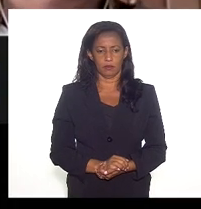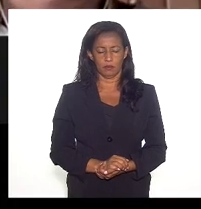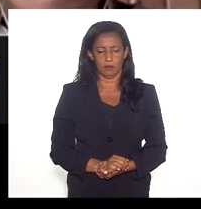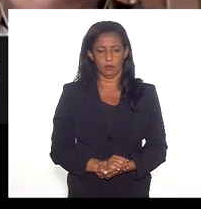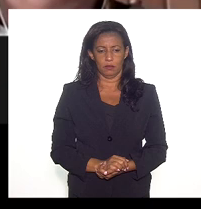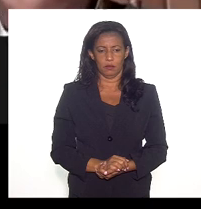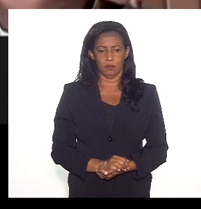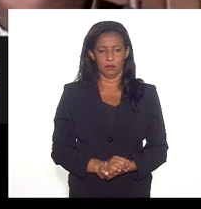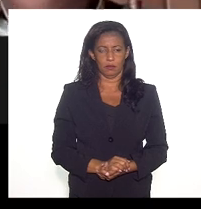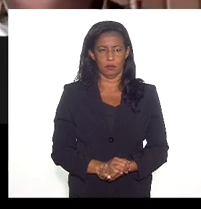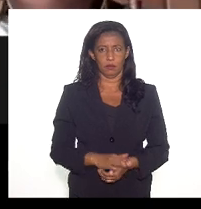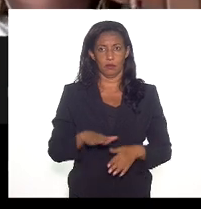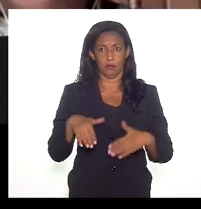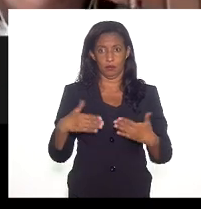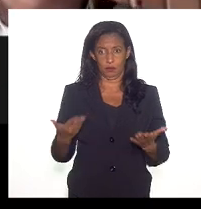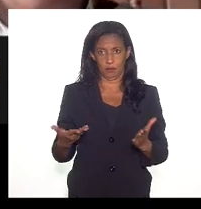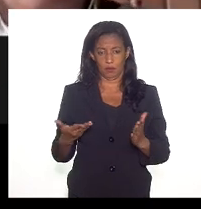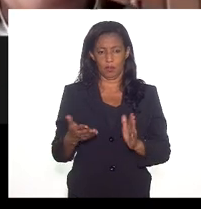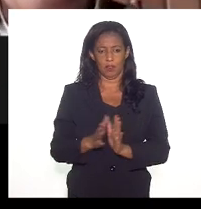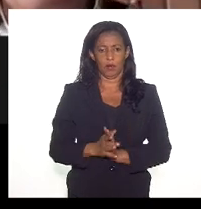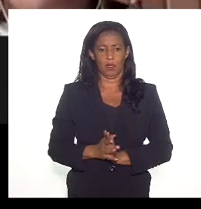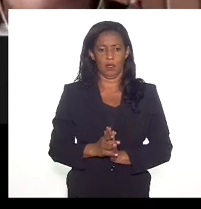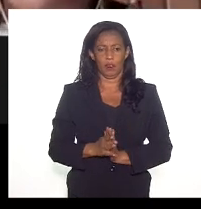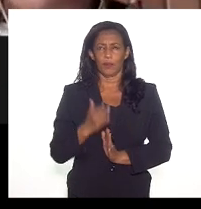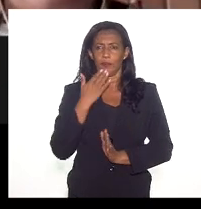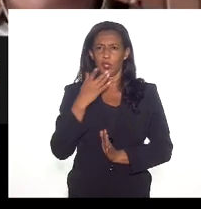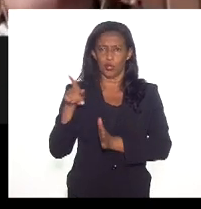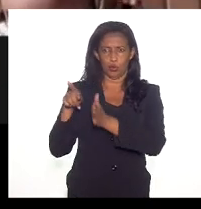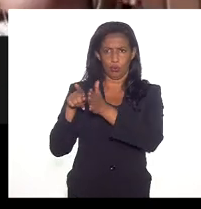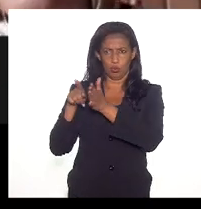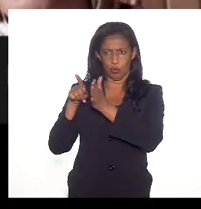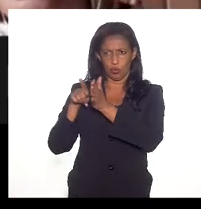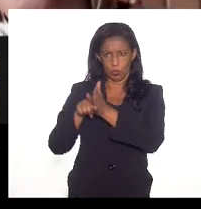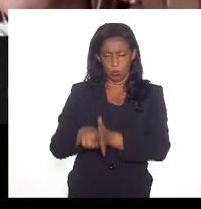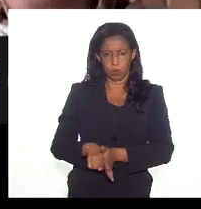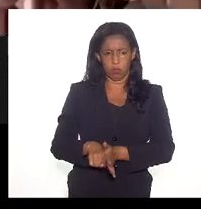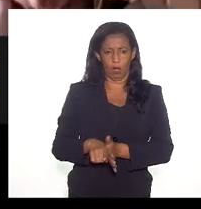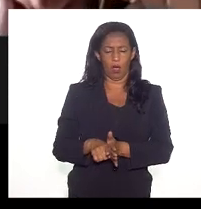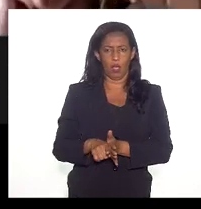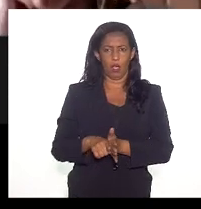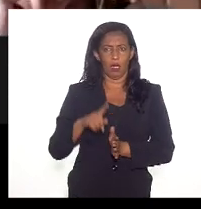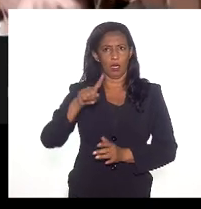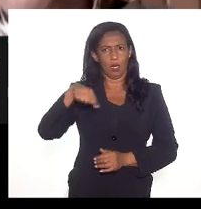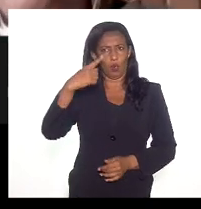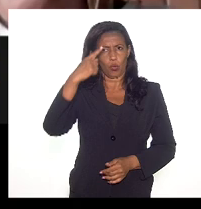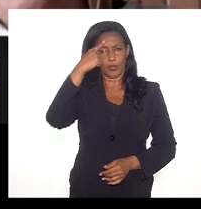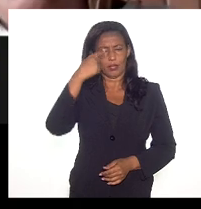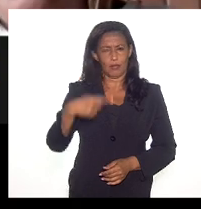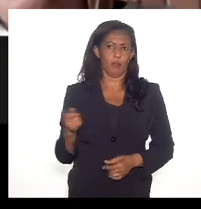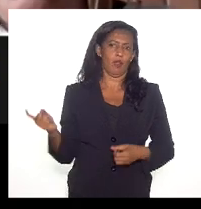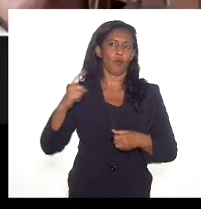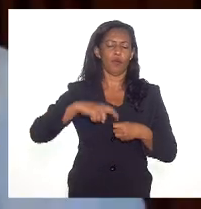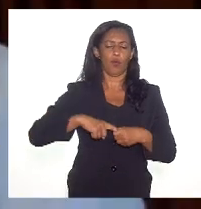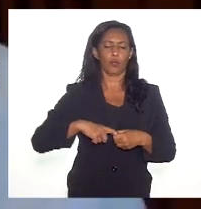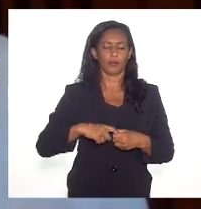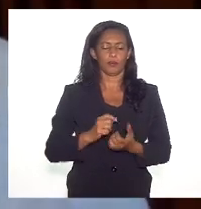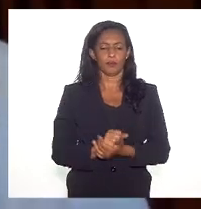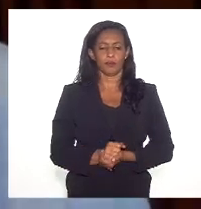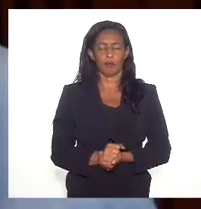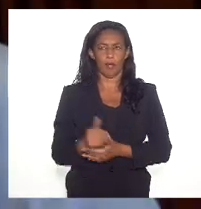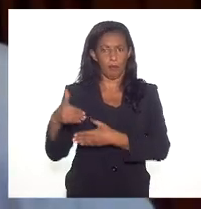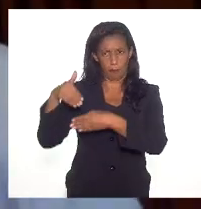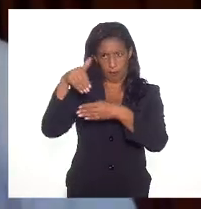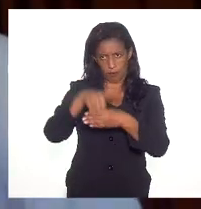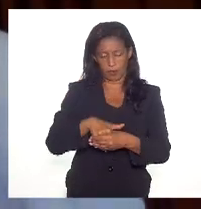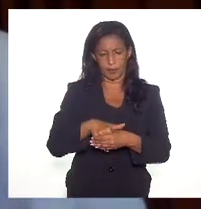Então, se retirado, feito pedido de vista, retirado de pauta por uma sessão, volta na semana que vem. Quando para a